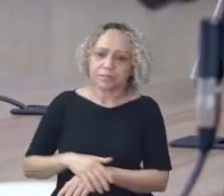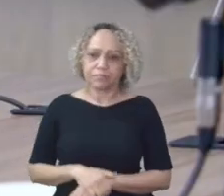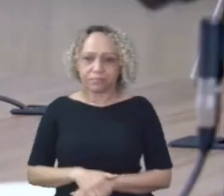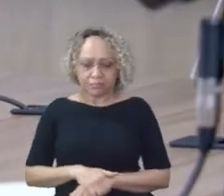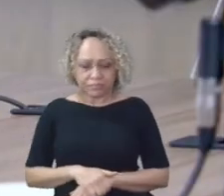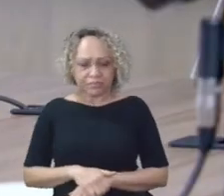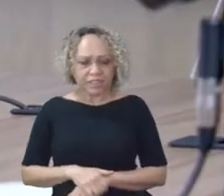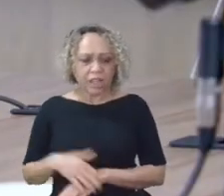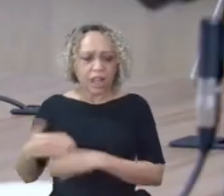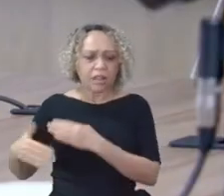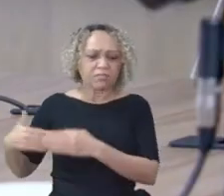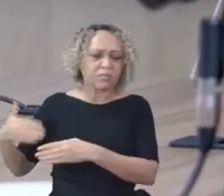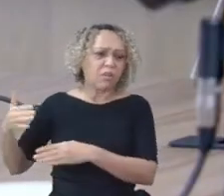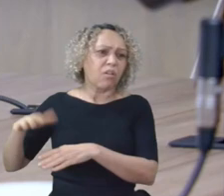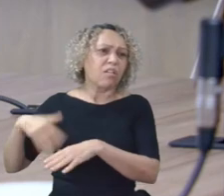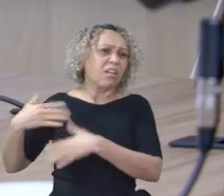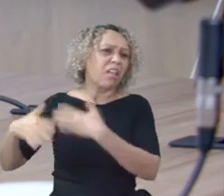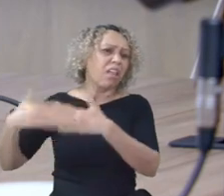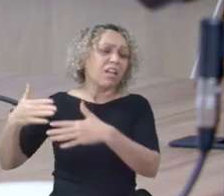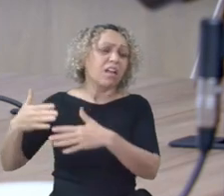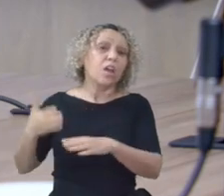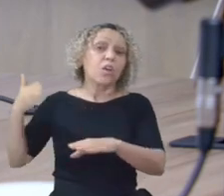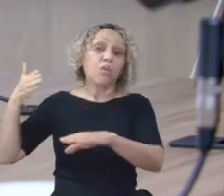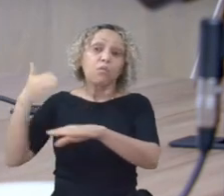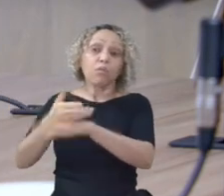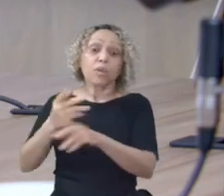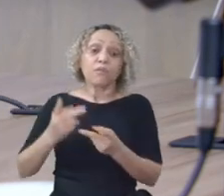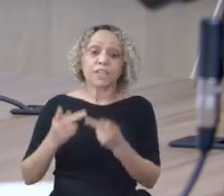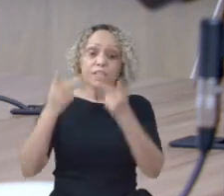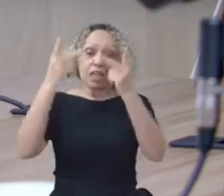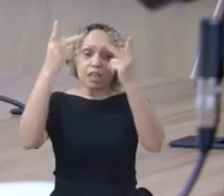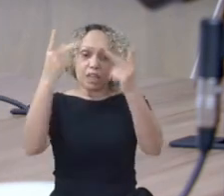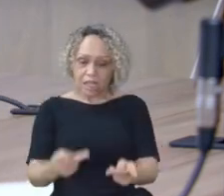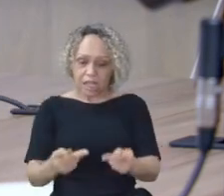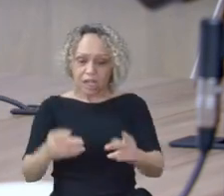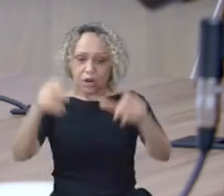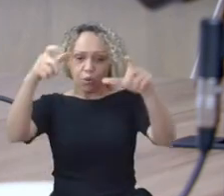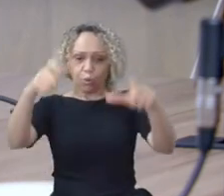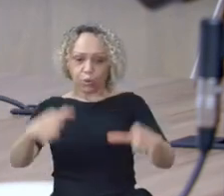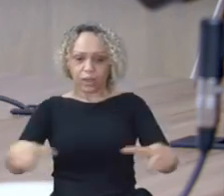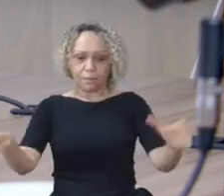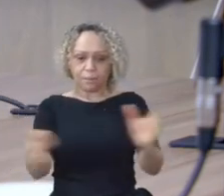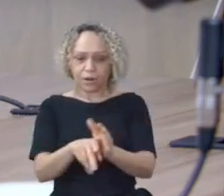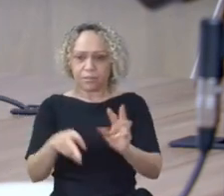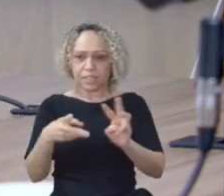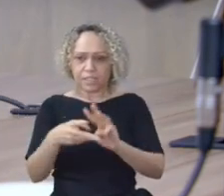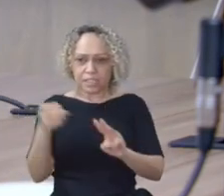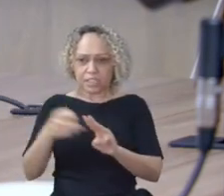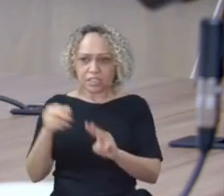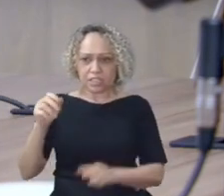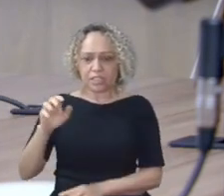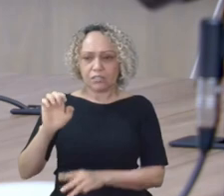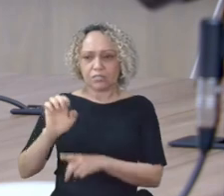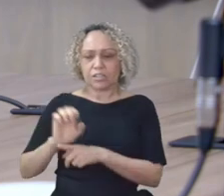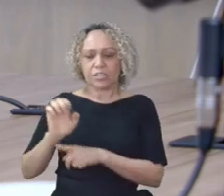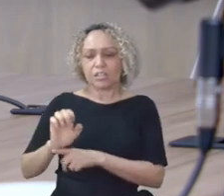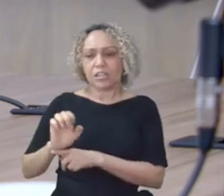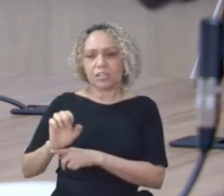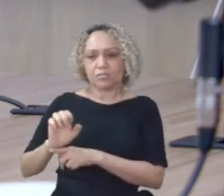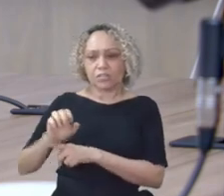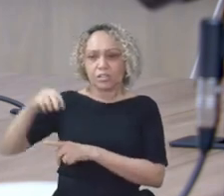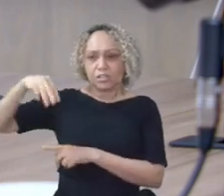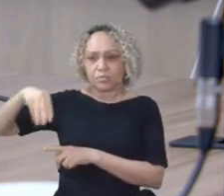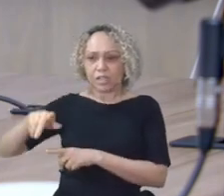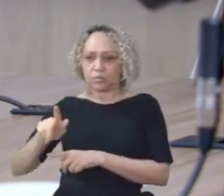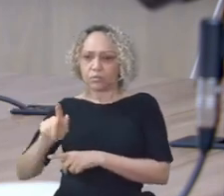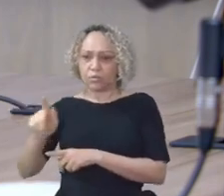do trabalho que eu fazia como comunicador da Federação dos Povos e Organizações Indígenas do Estado do Mato Grosso, que é a FEPOINT.